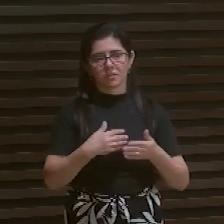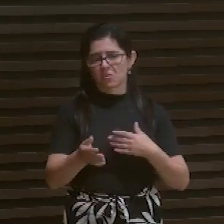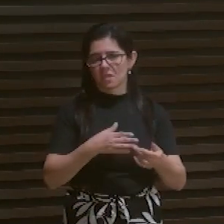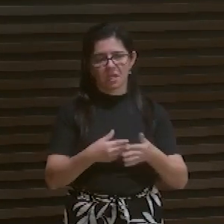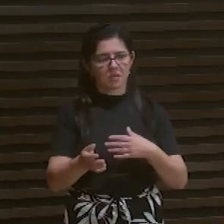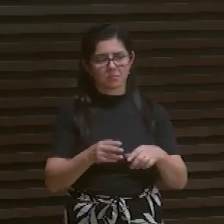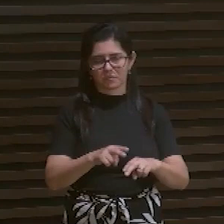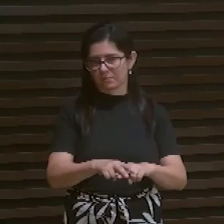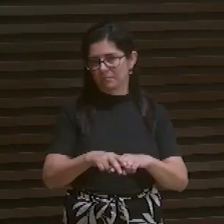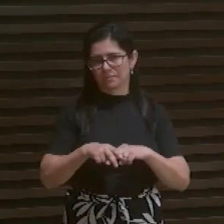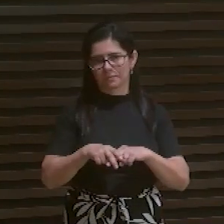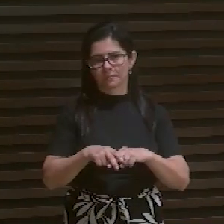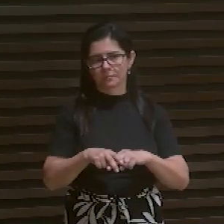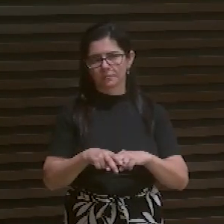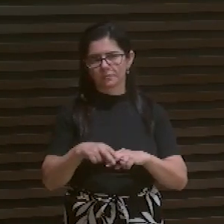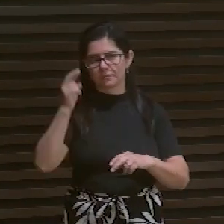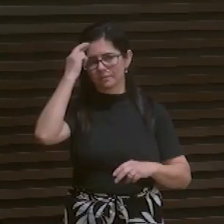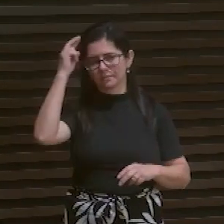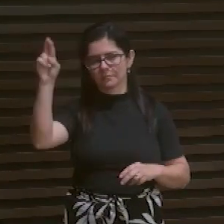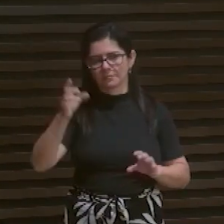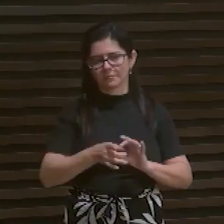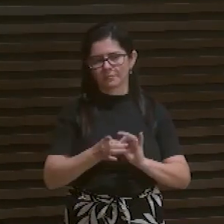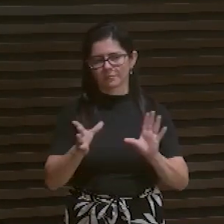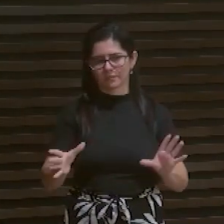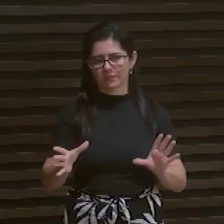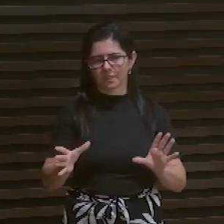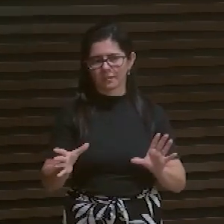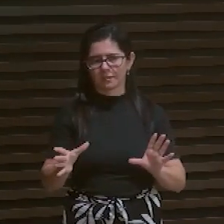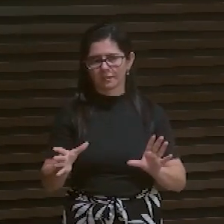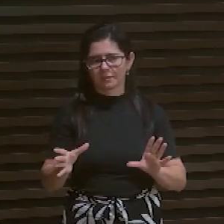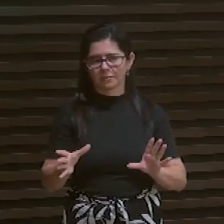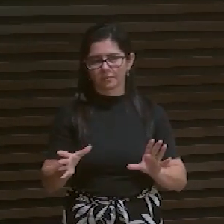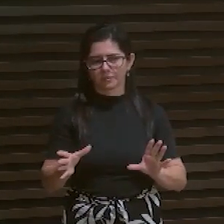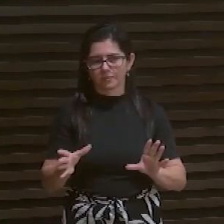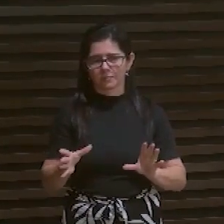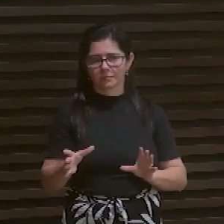o Senhor permitiu que eu fosse destruído, o Senhor permitiu que eu fosse